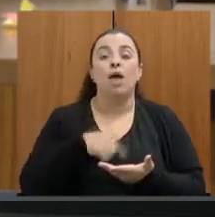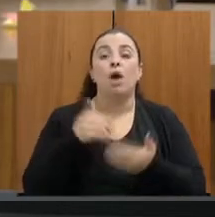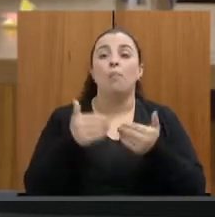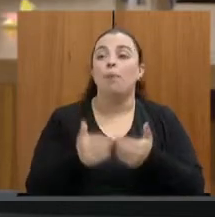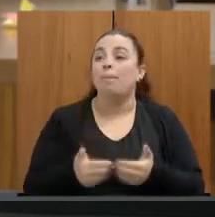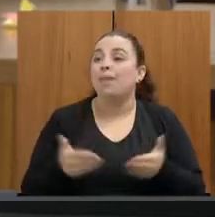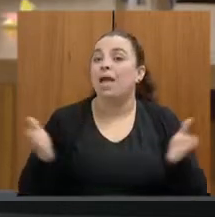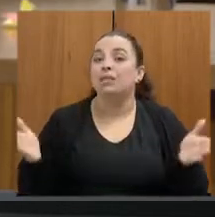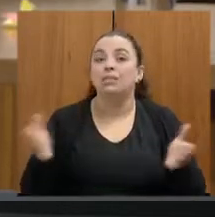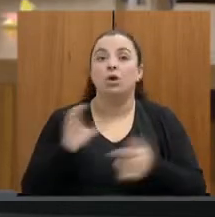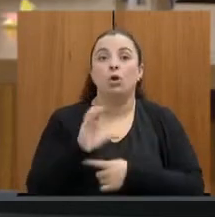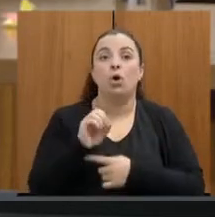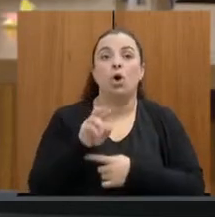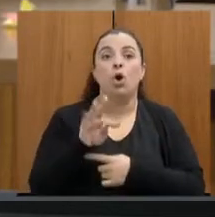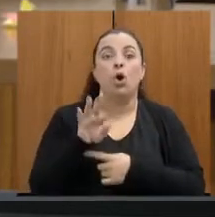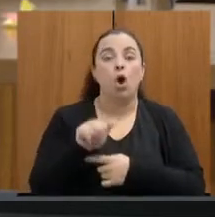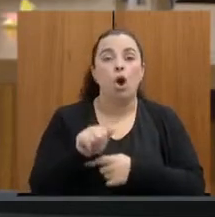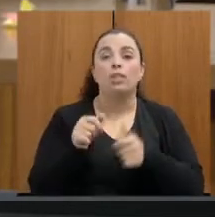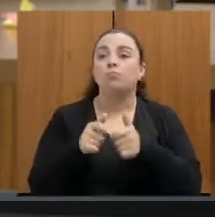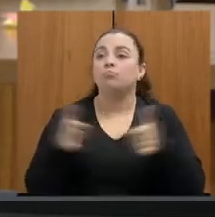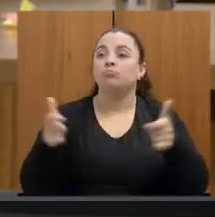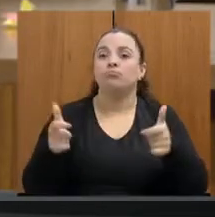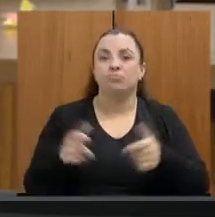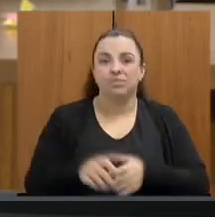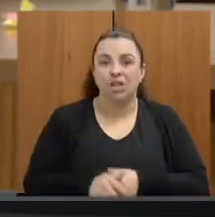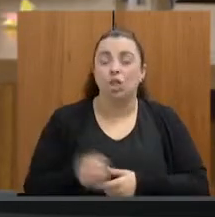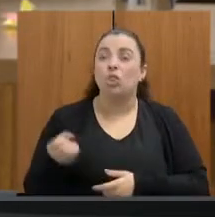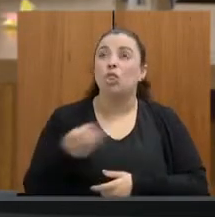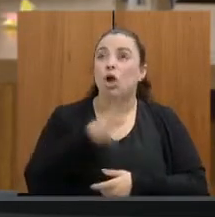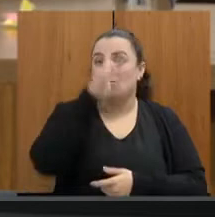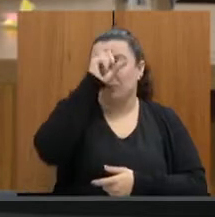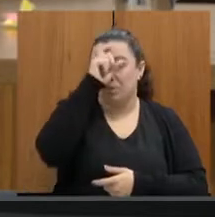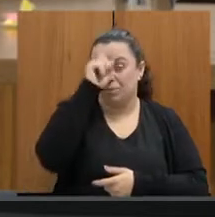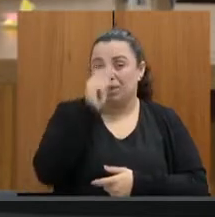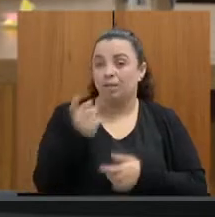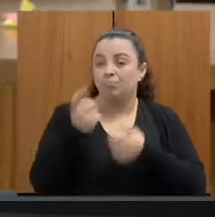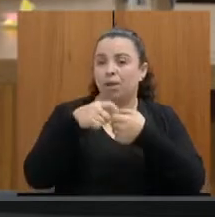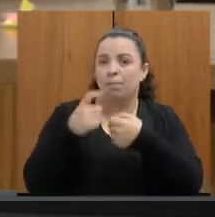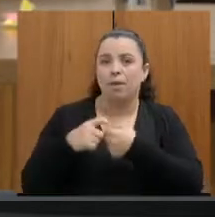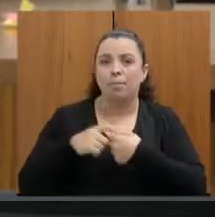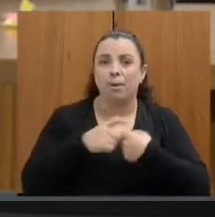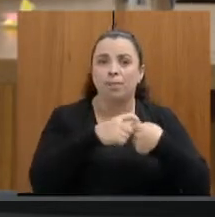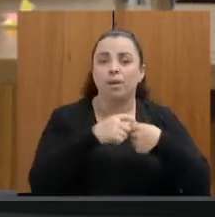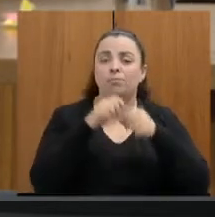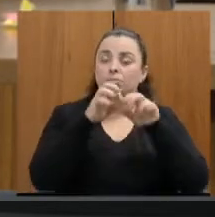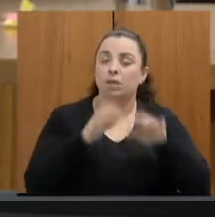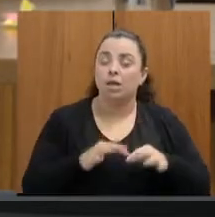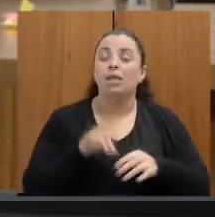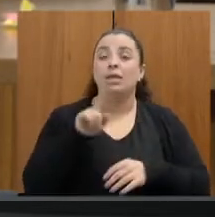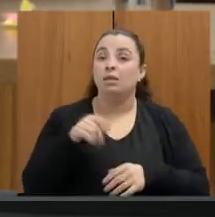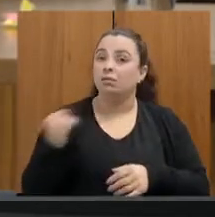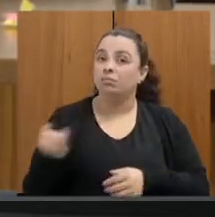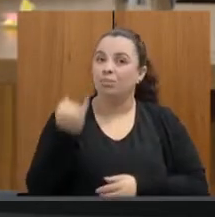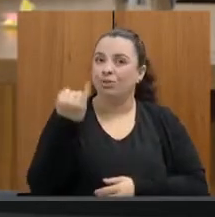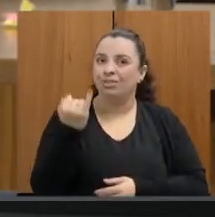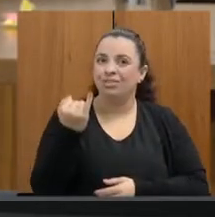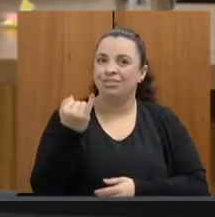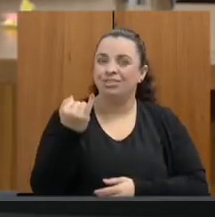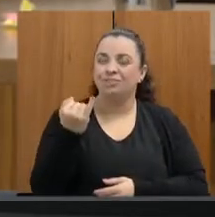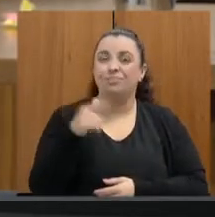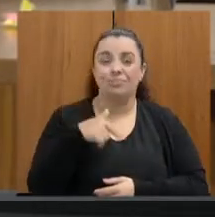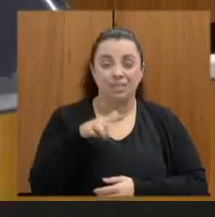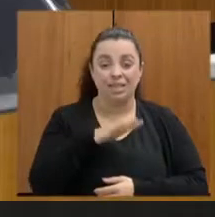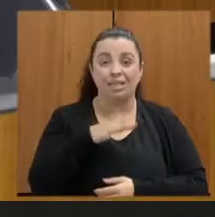ampliação de quota novos hospitais sendo credenciados e isso é muito importante e na saúde não é